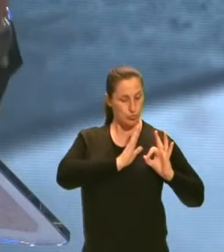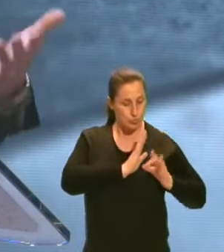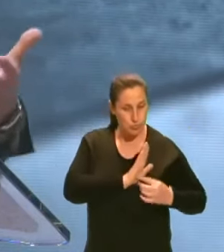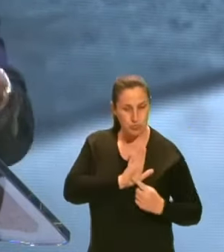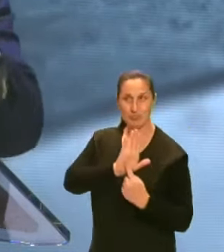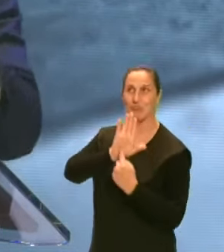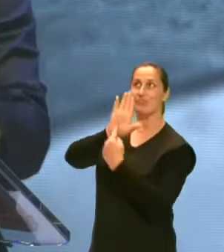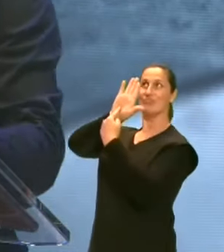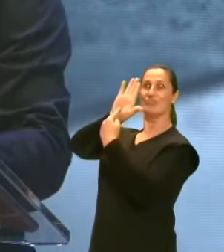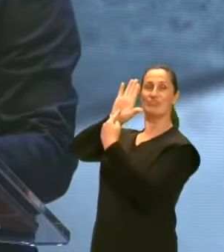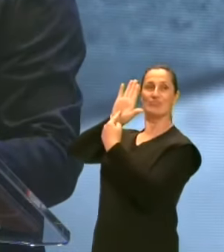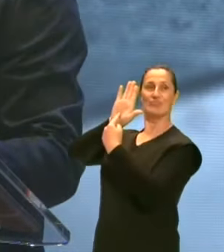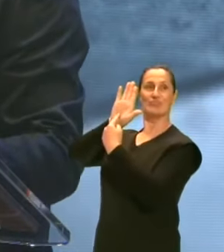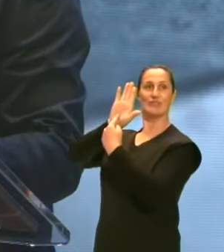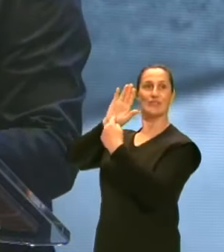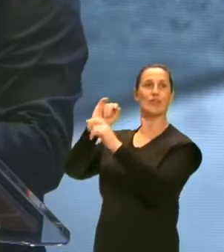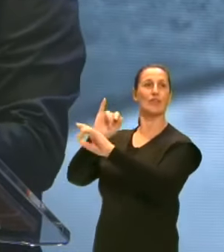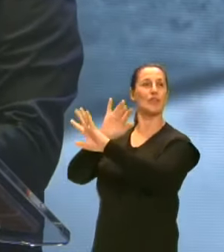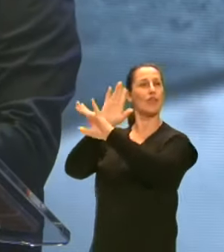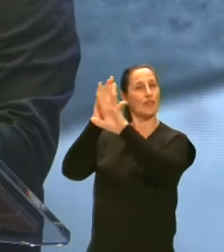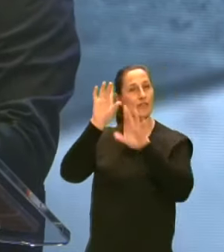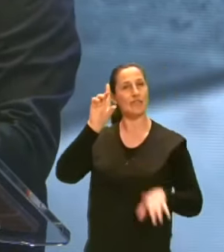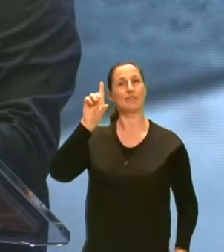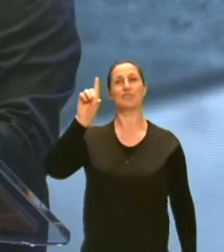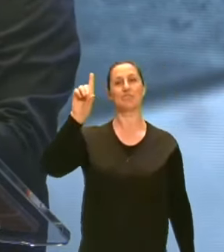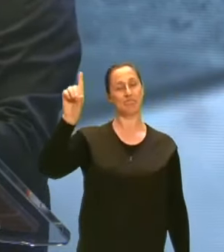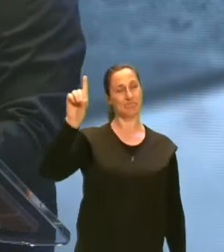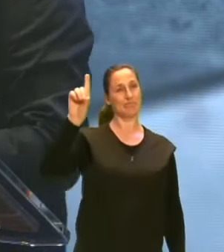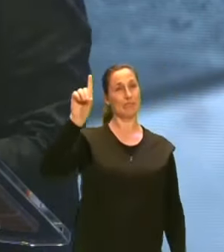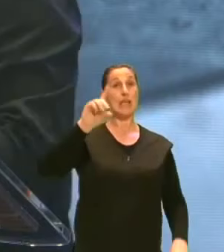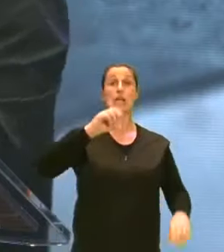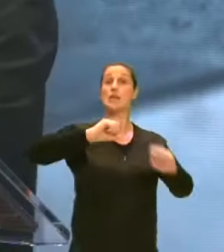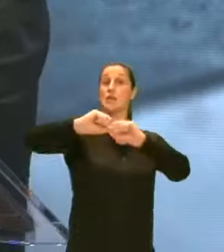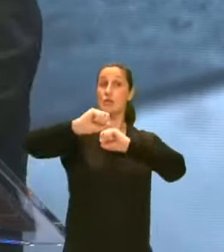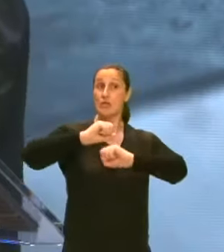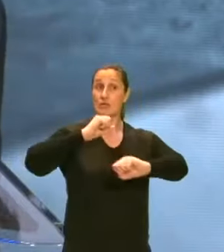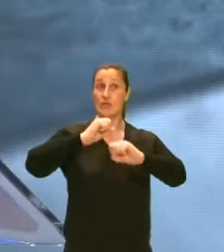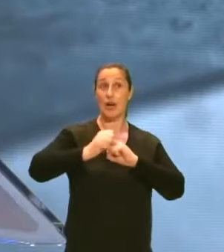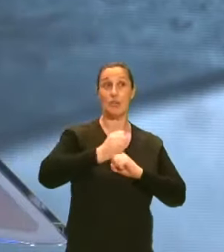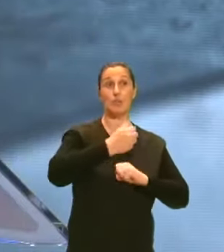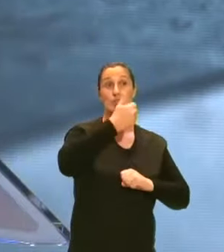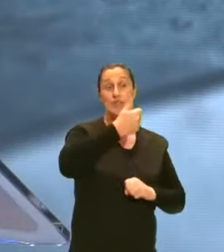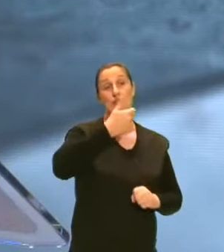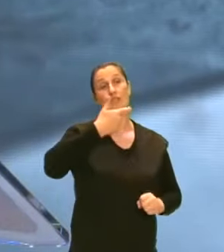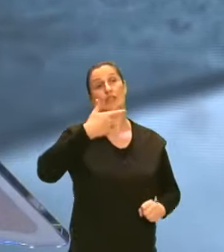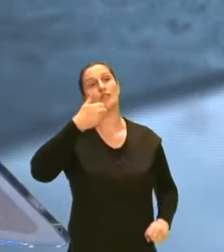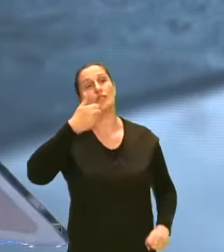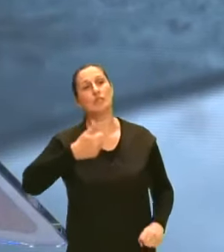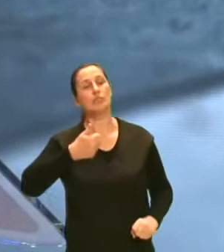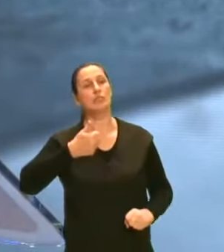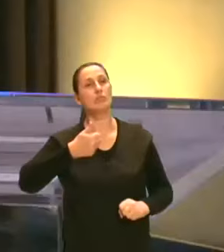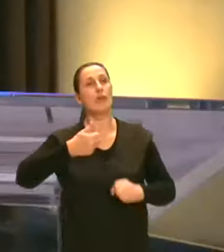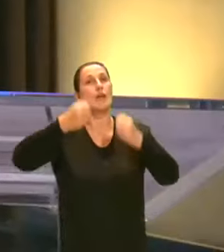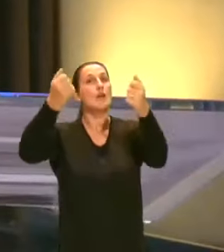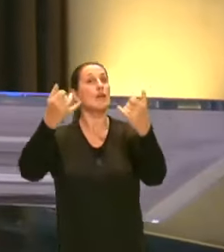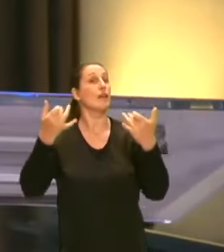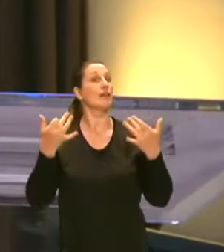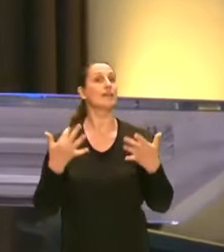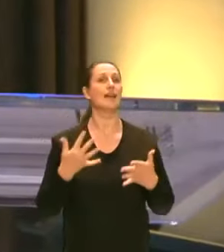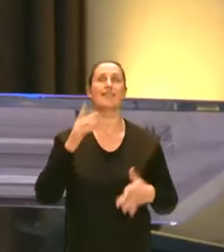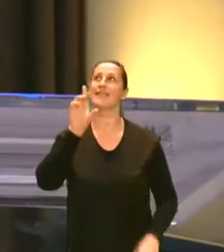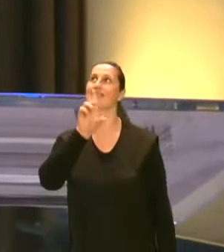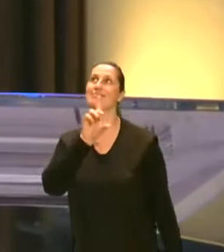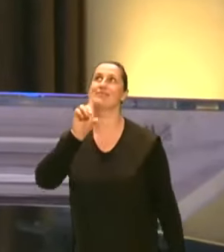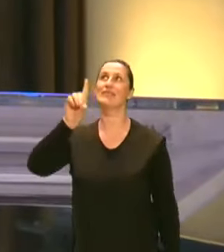para exaltar e glorificar a Deus. E o Salmo 121, ele retrata um Deus que